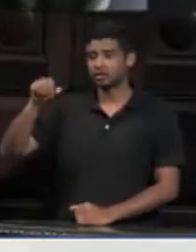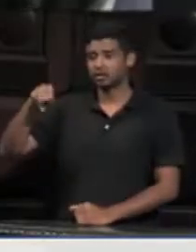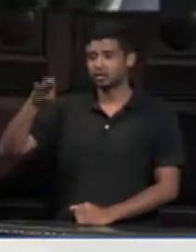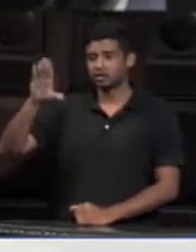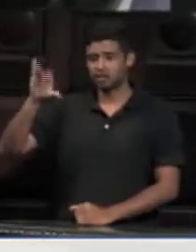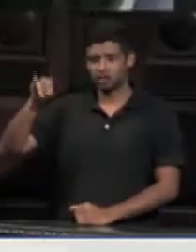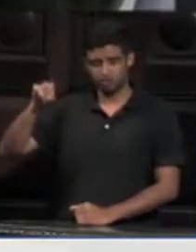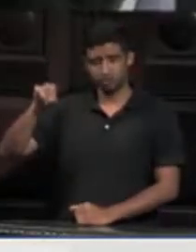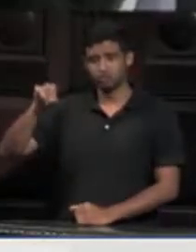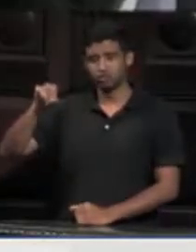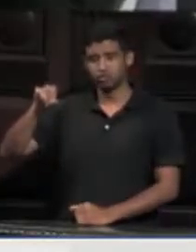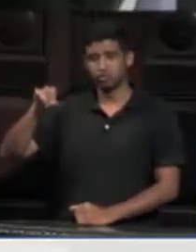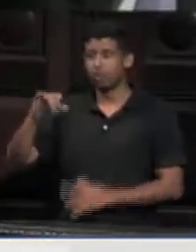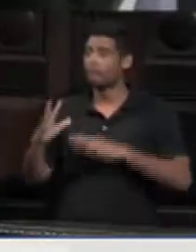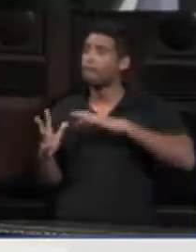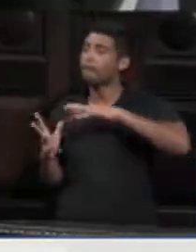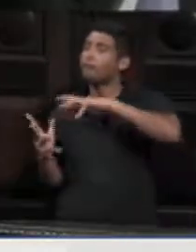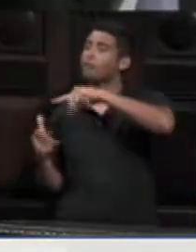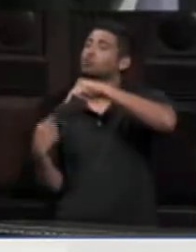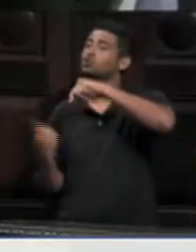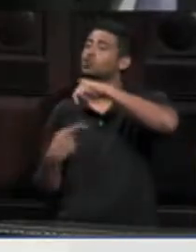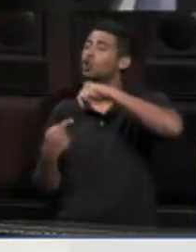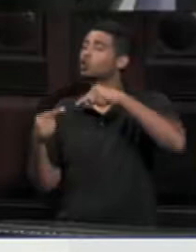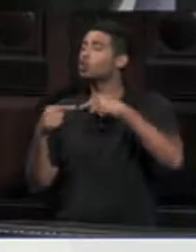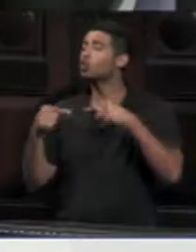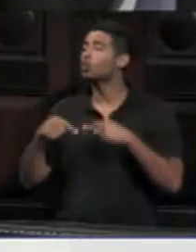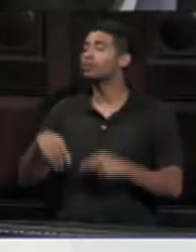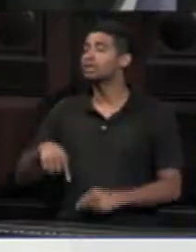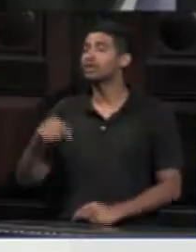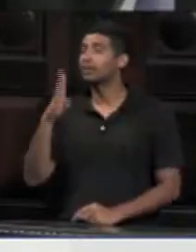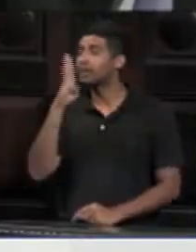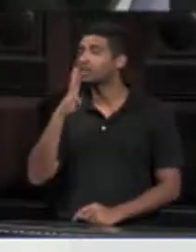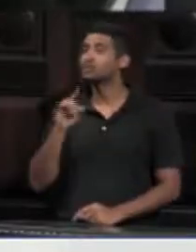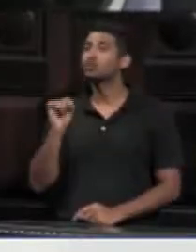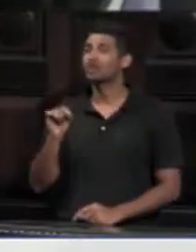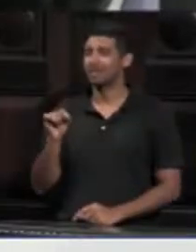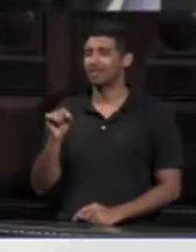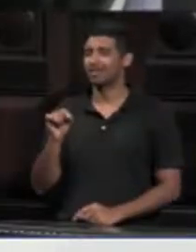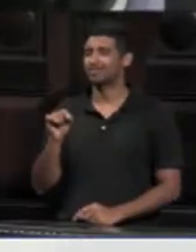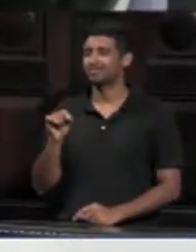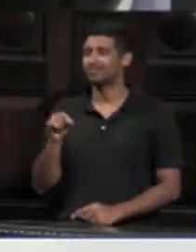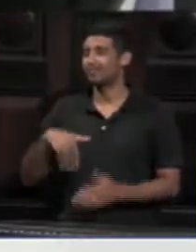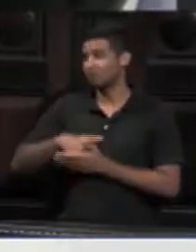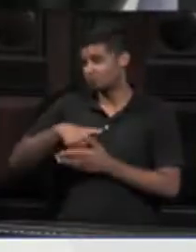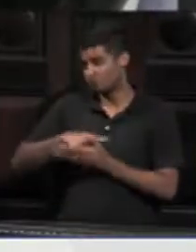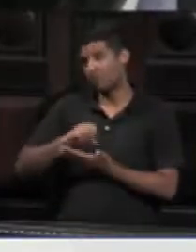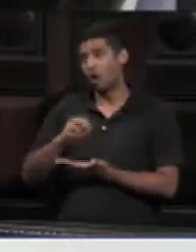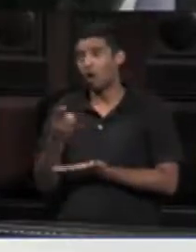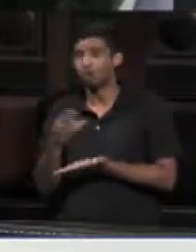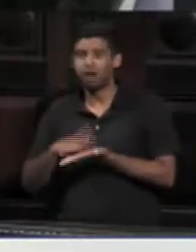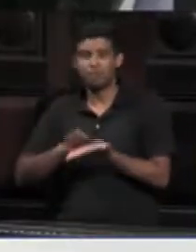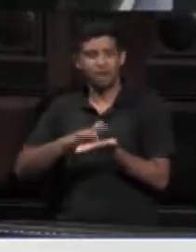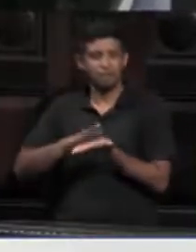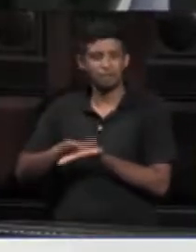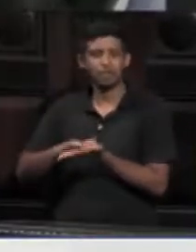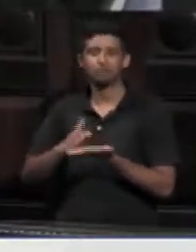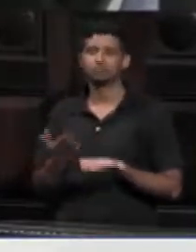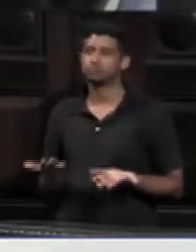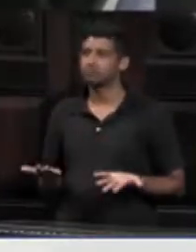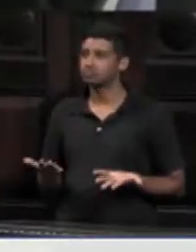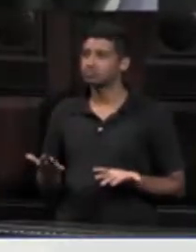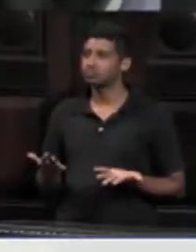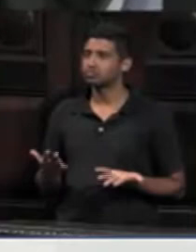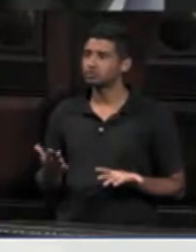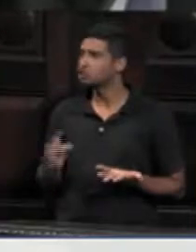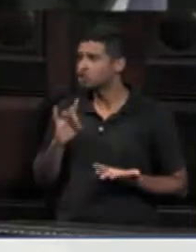mundo inteiro pelo futebol e pelo samba, que faz parte da nossa cultura. Nós precisamos